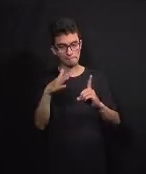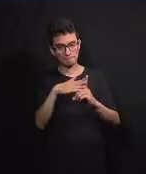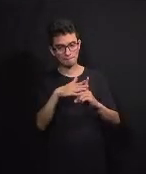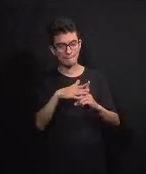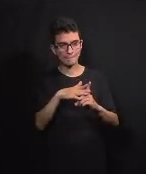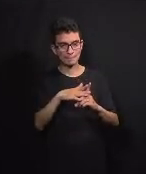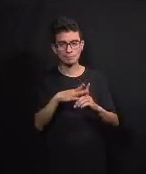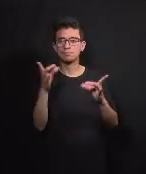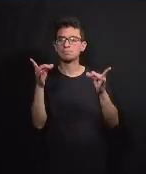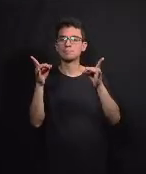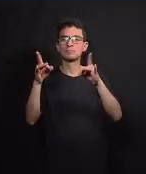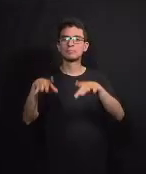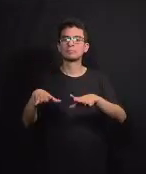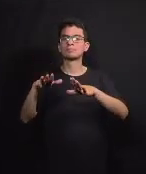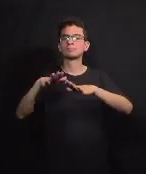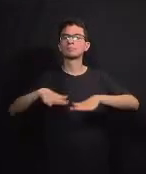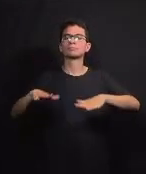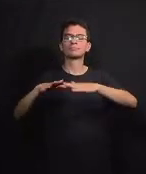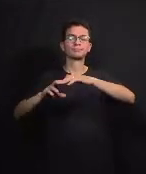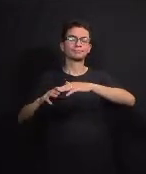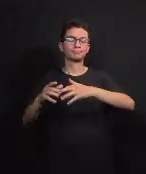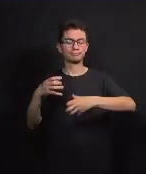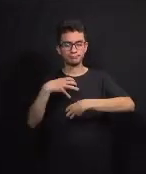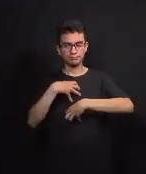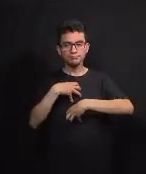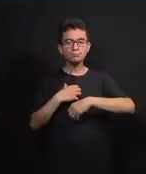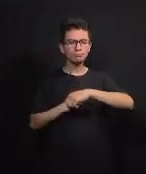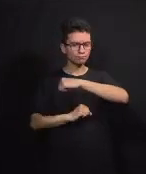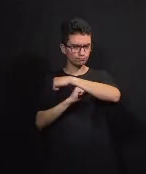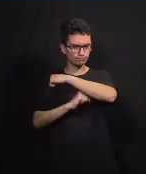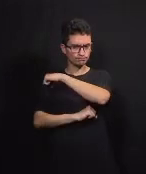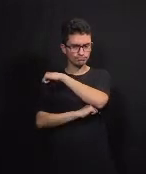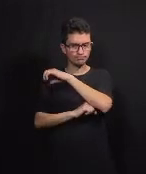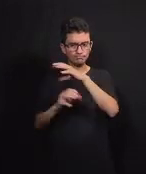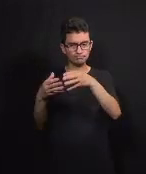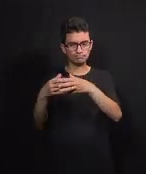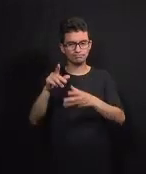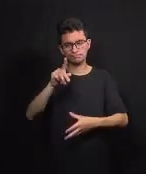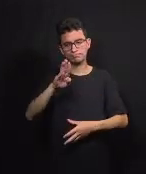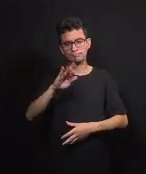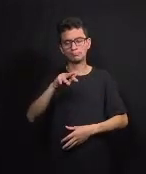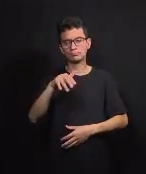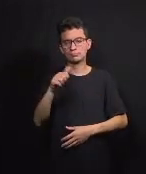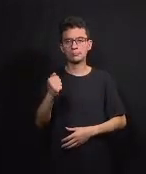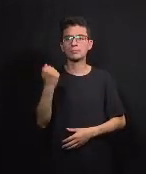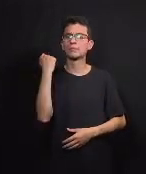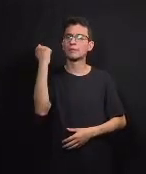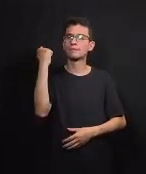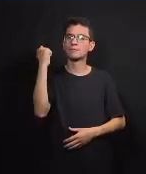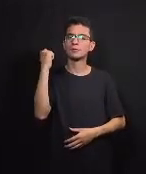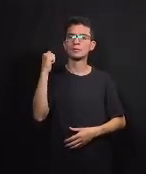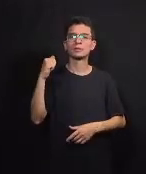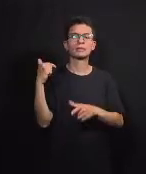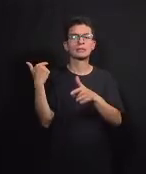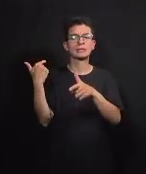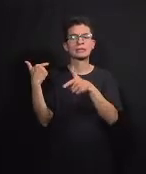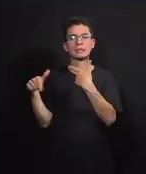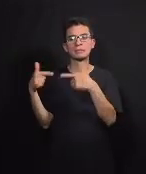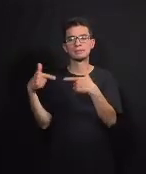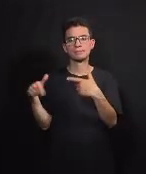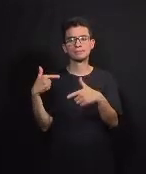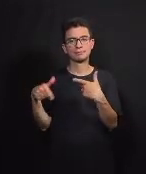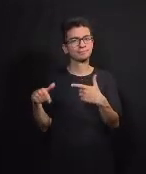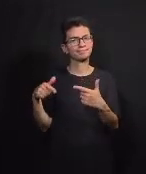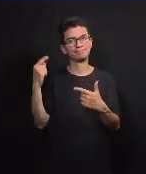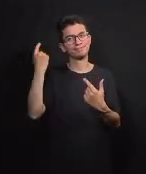estruturas partidárias que têm uma força, uma estabilidade secular, pelo menos,